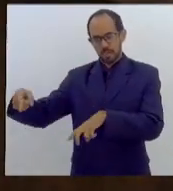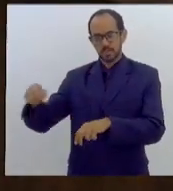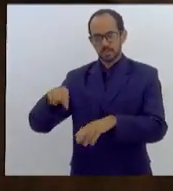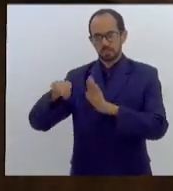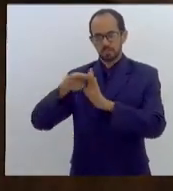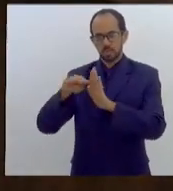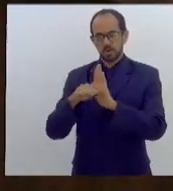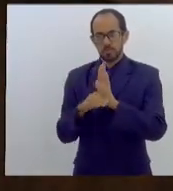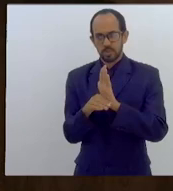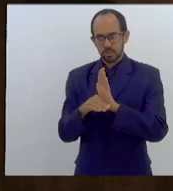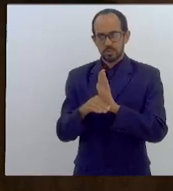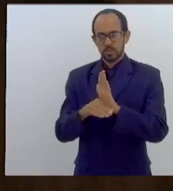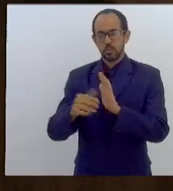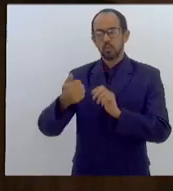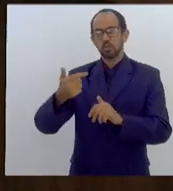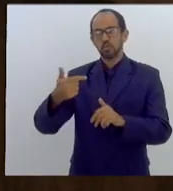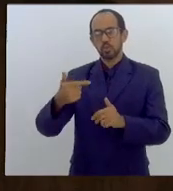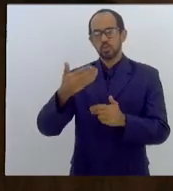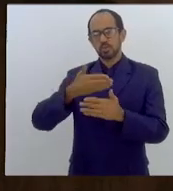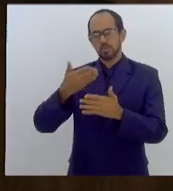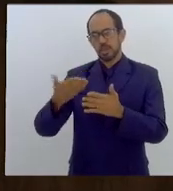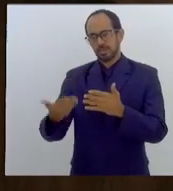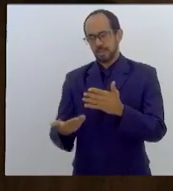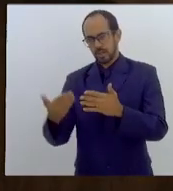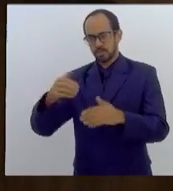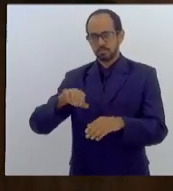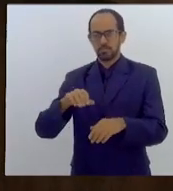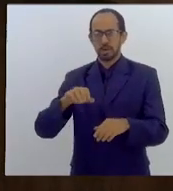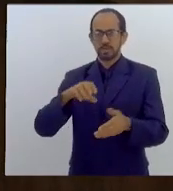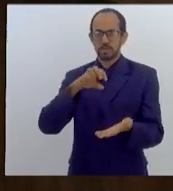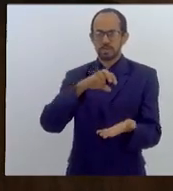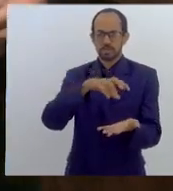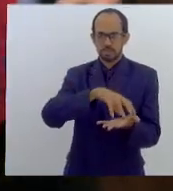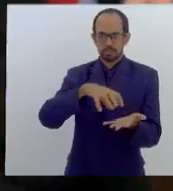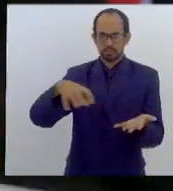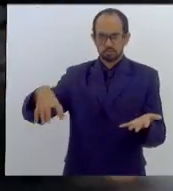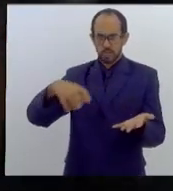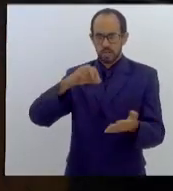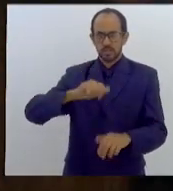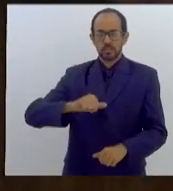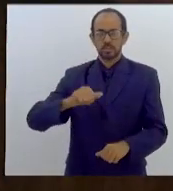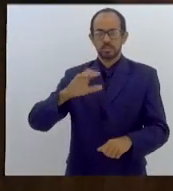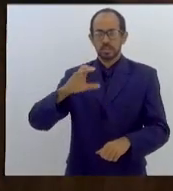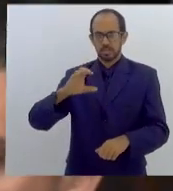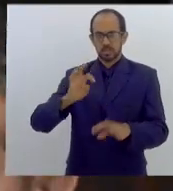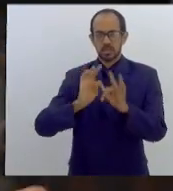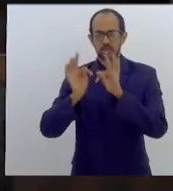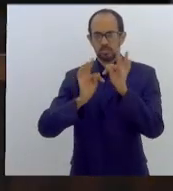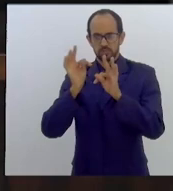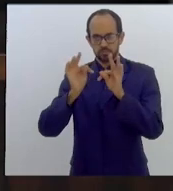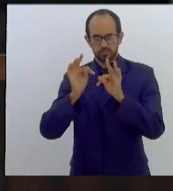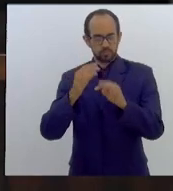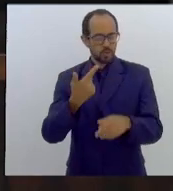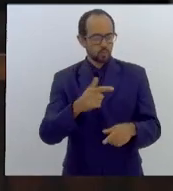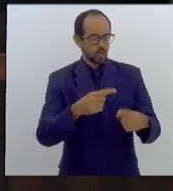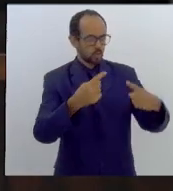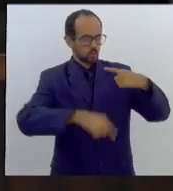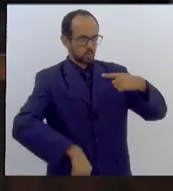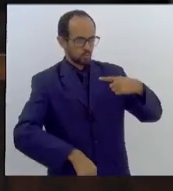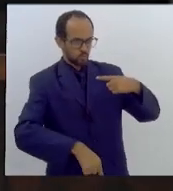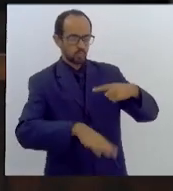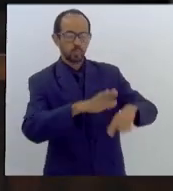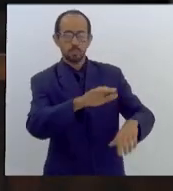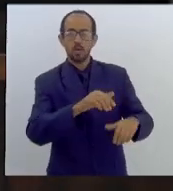programação orçamentária em duodécimos para esses três órgãos da área de ciência e tecnologia. Não havendo quem queira fazer a contradita,